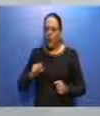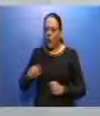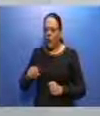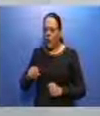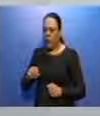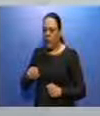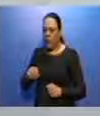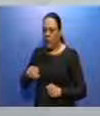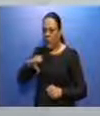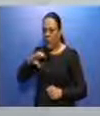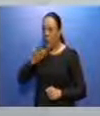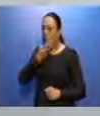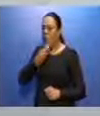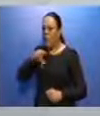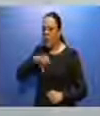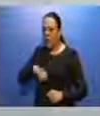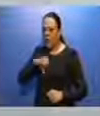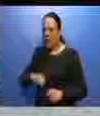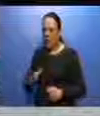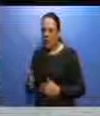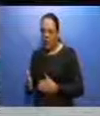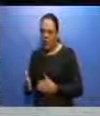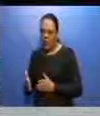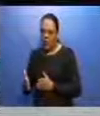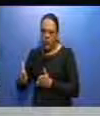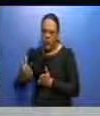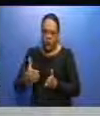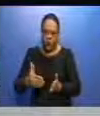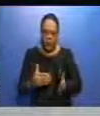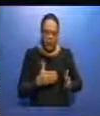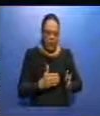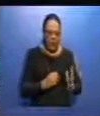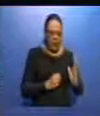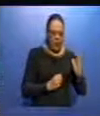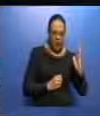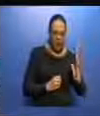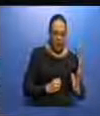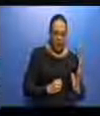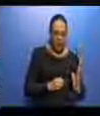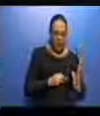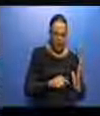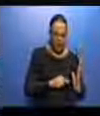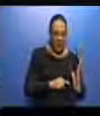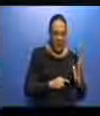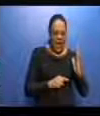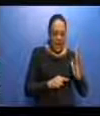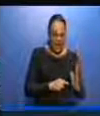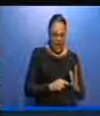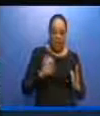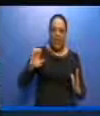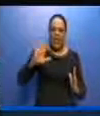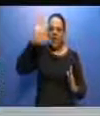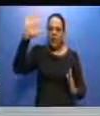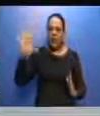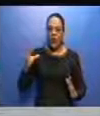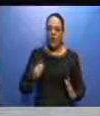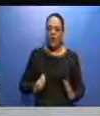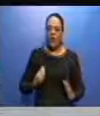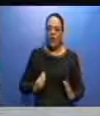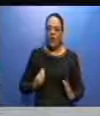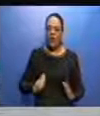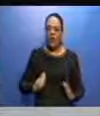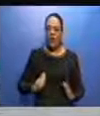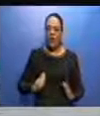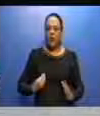a europa e o brasil vivia momentos distintos né a revolução industrial